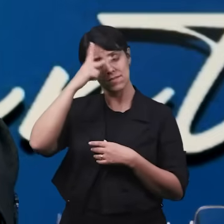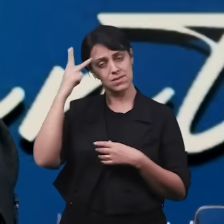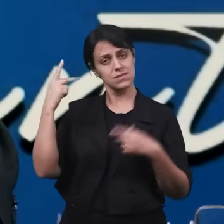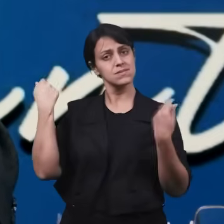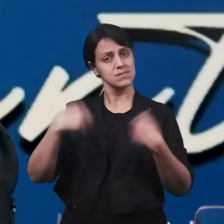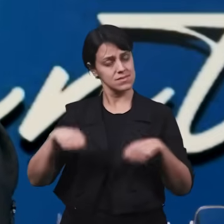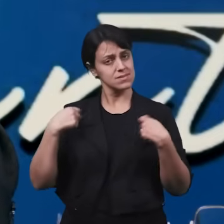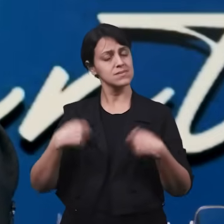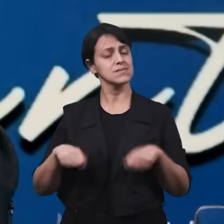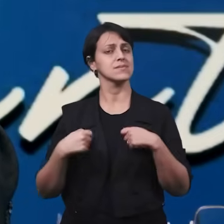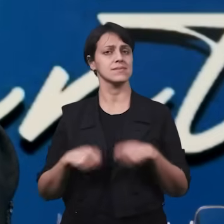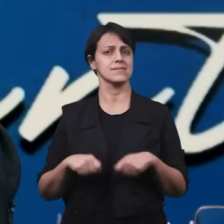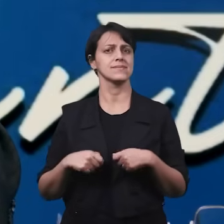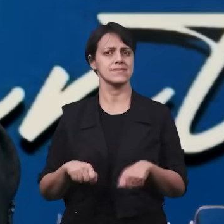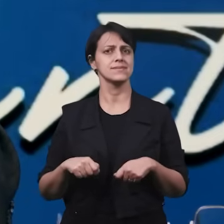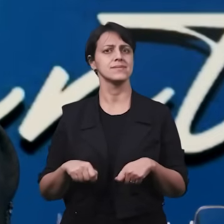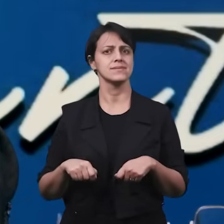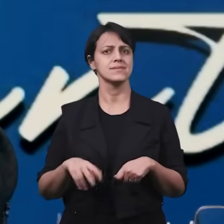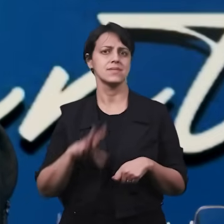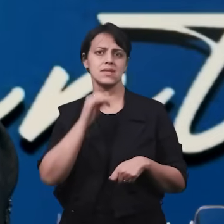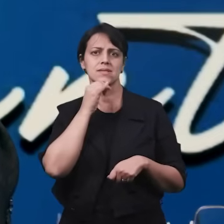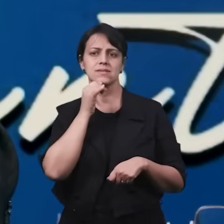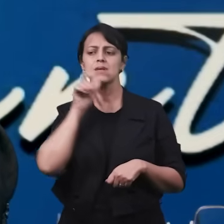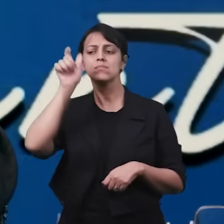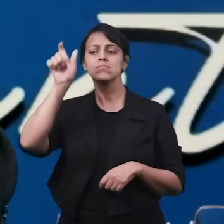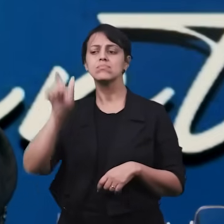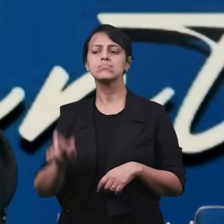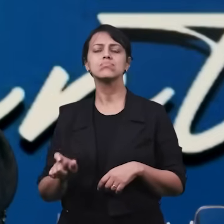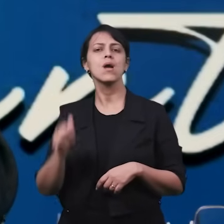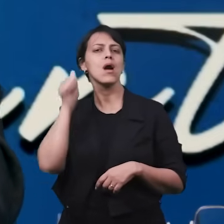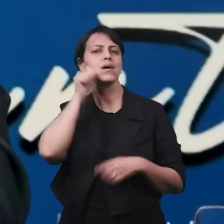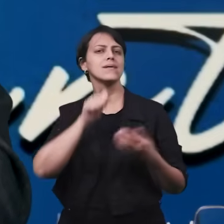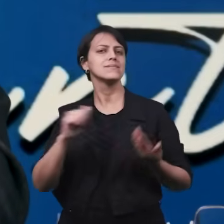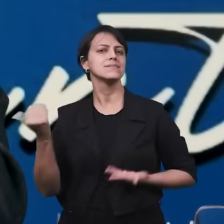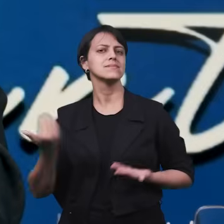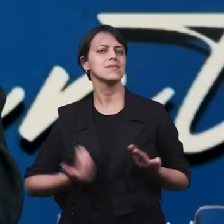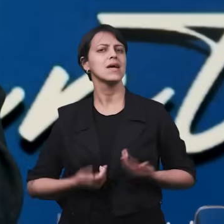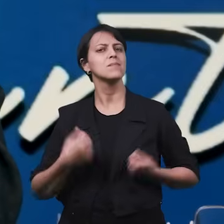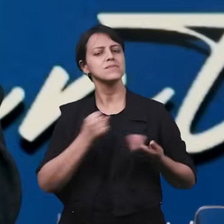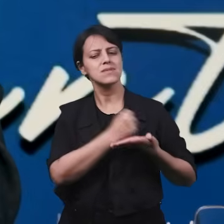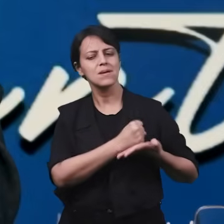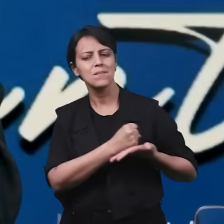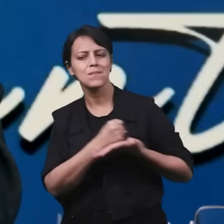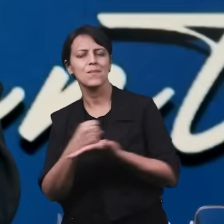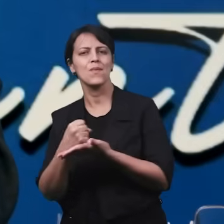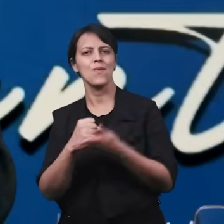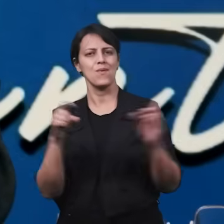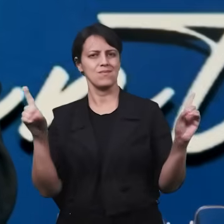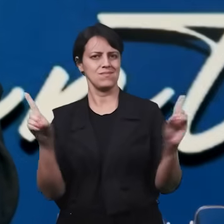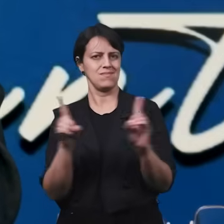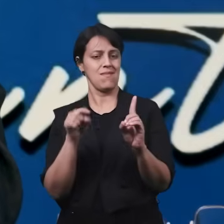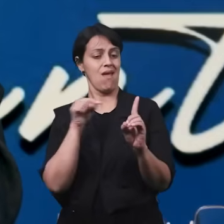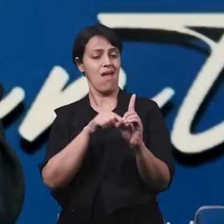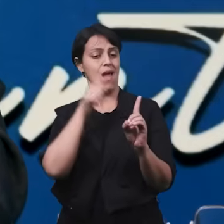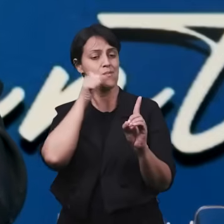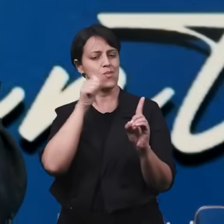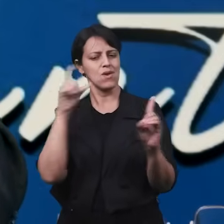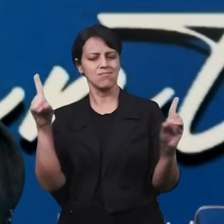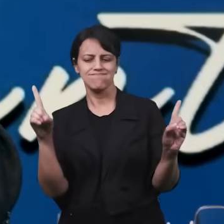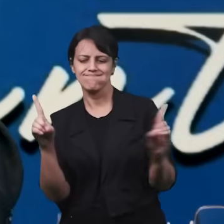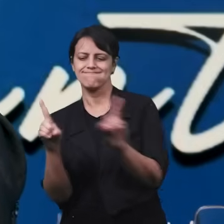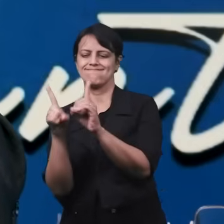se tratando de uma pessoa, uma mulher, ela tem necessidade de receber realmente um apoio de uma outra irmã da